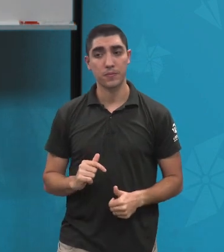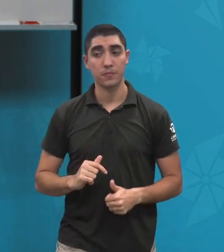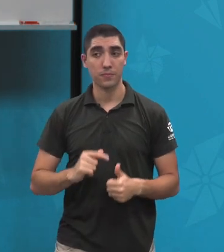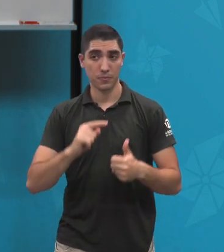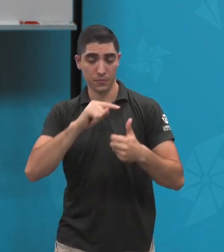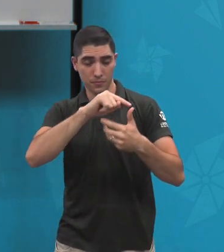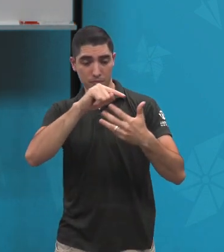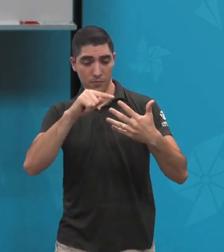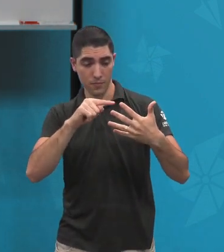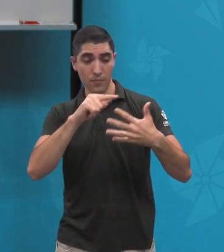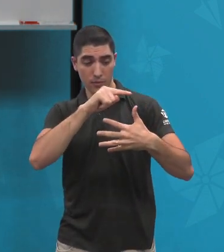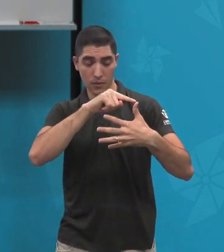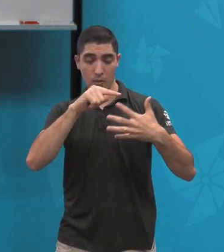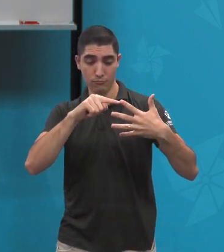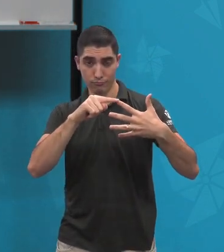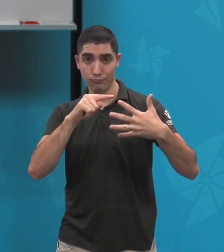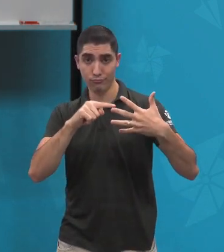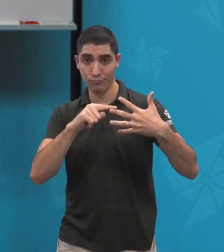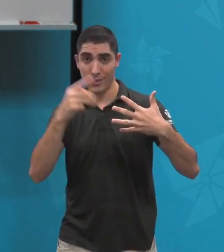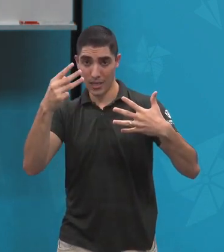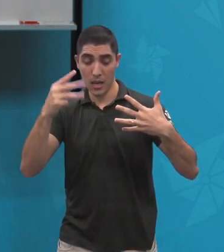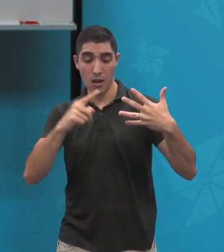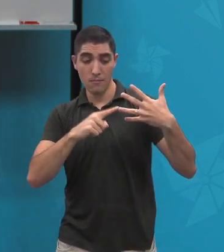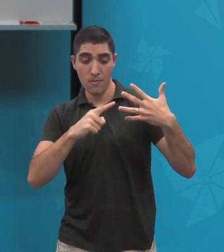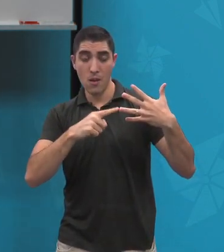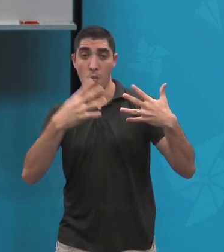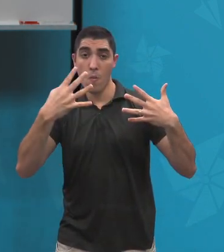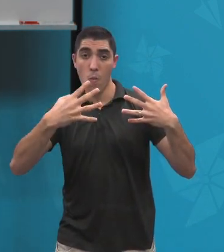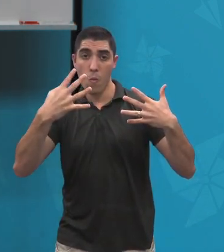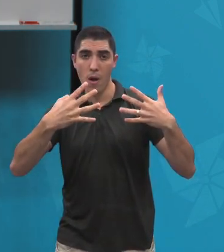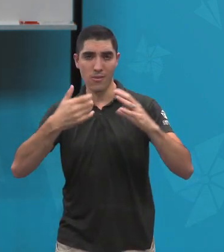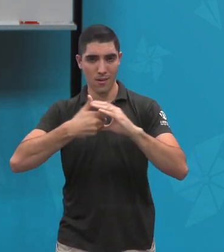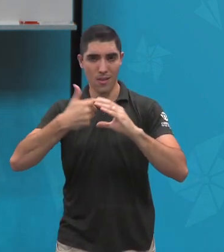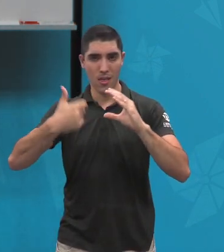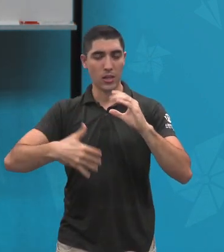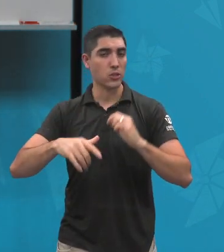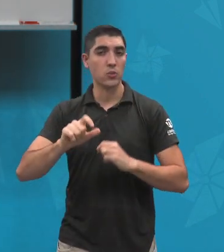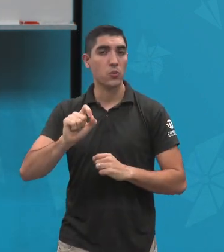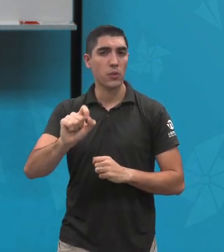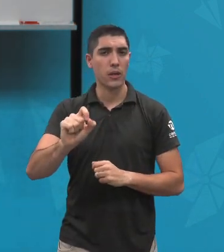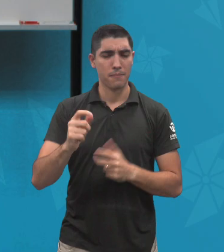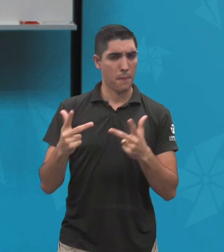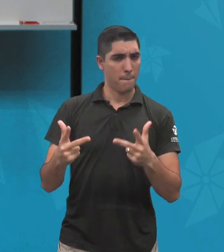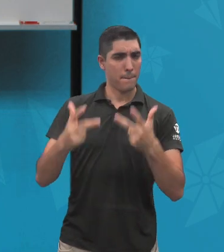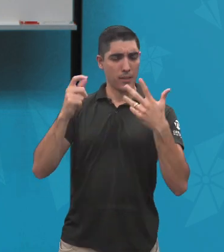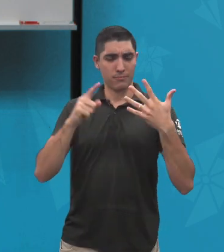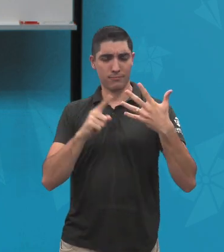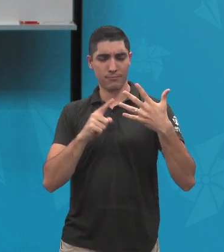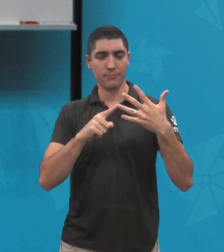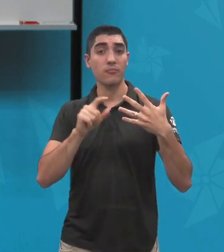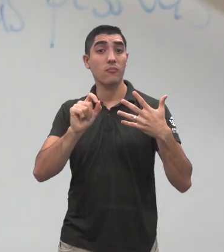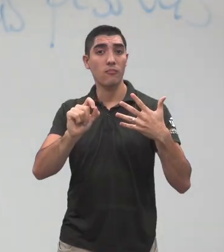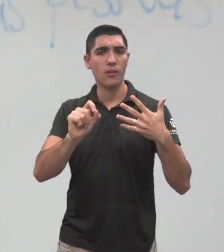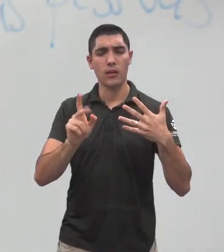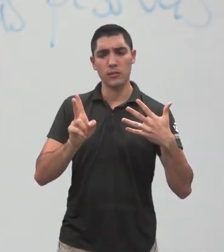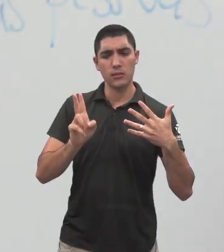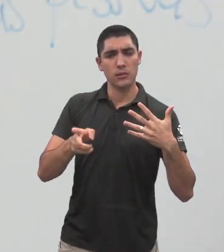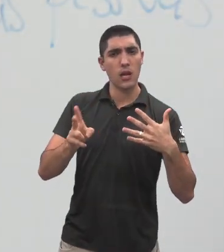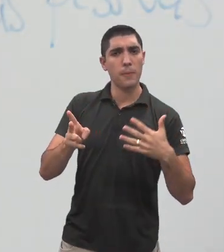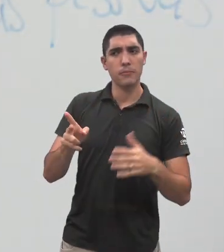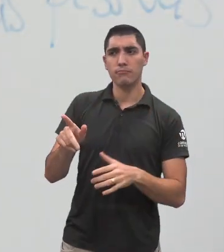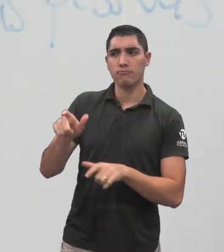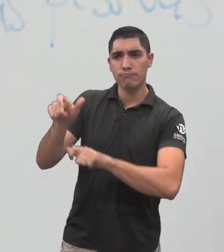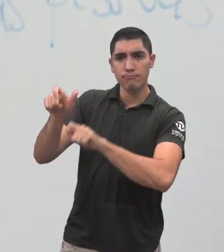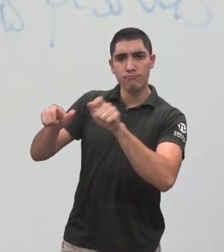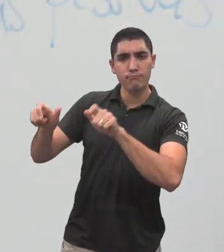Com uma quarta característica que a gente vai encontrar nesse momento da filosofia, nós começamos a perceber uma valorização cada